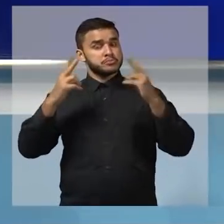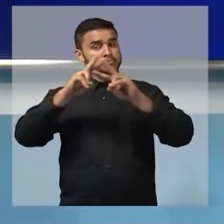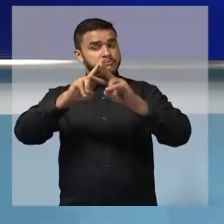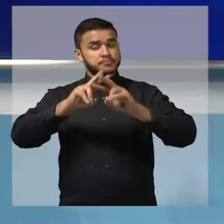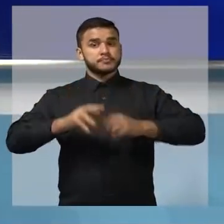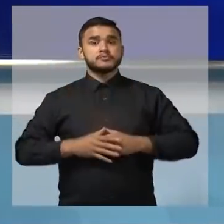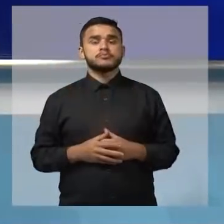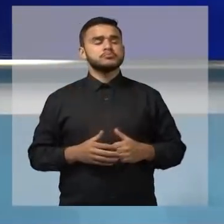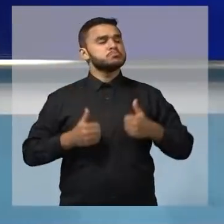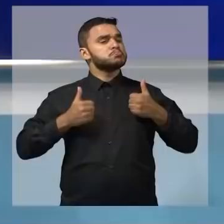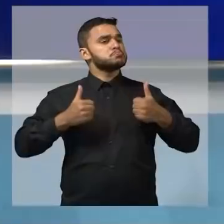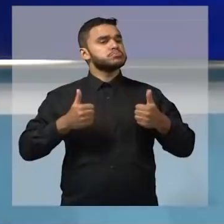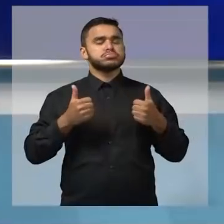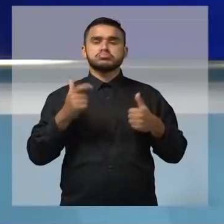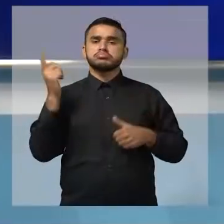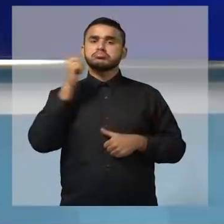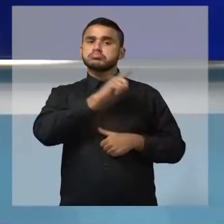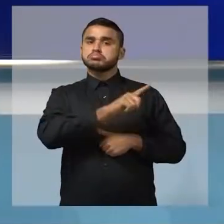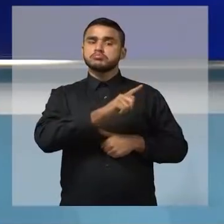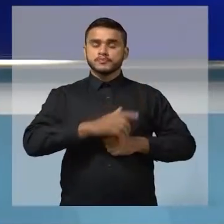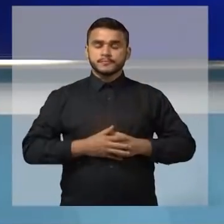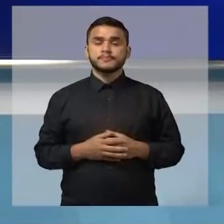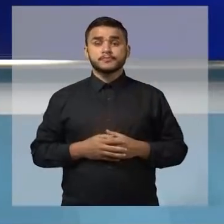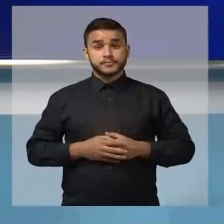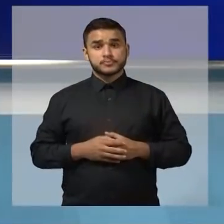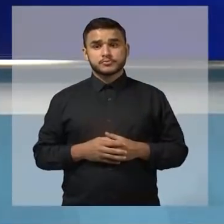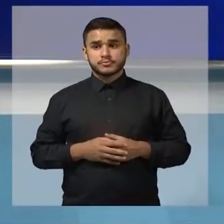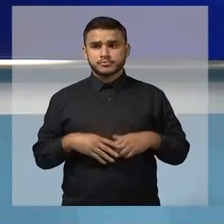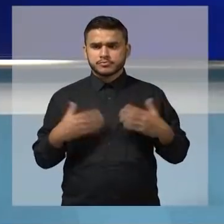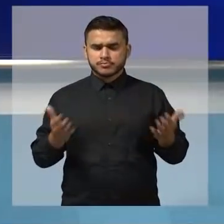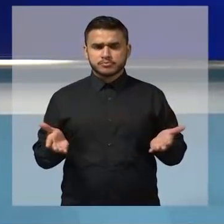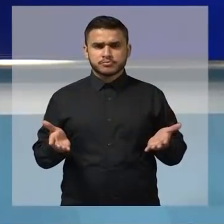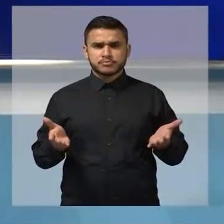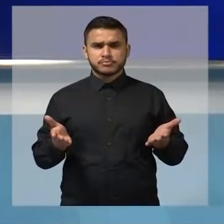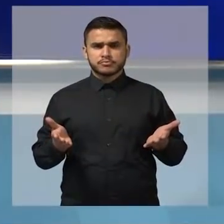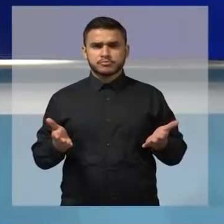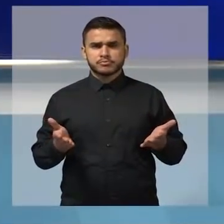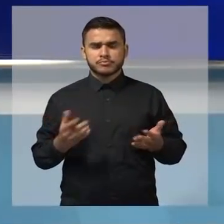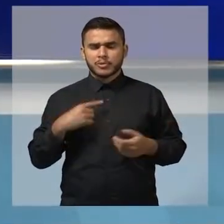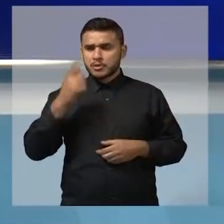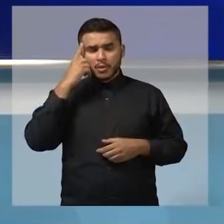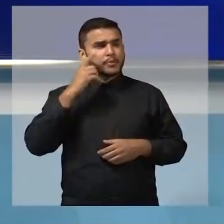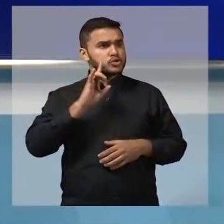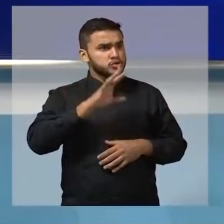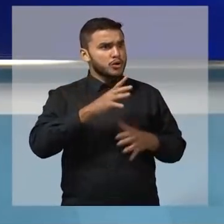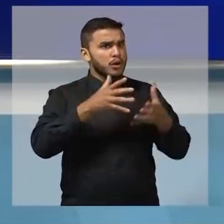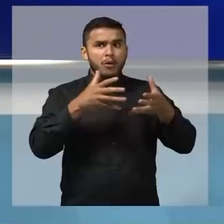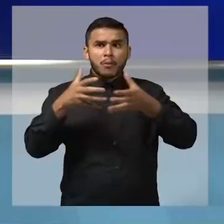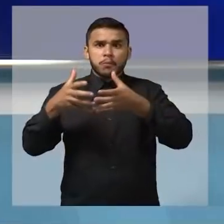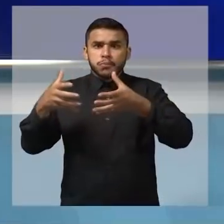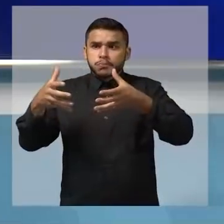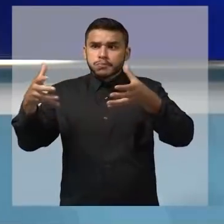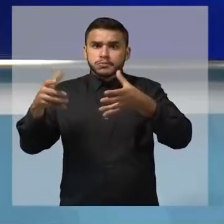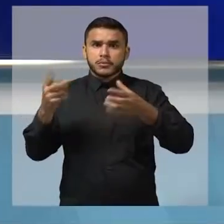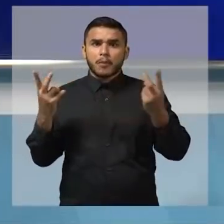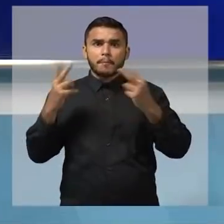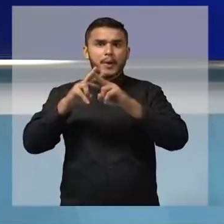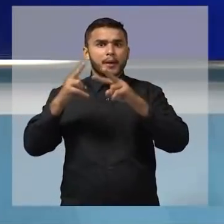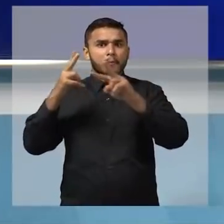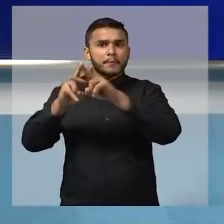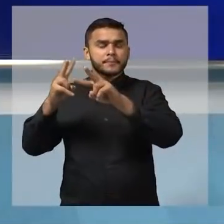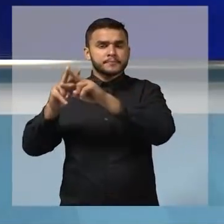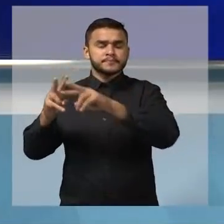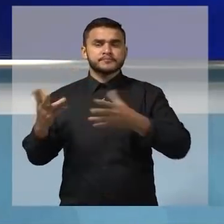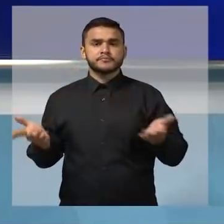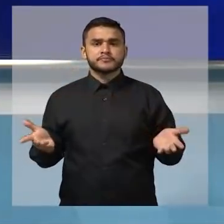resolvido. Outro grande absurdo nessa percepção, porque a mesma lei que manda prender diz qual é o tempo máximo